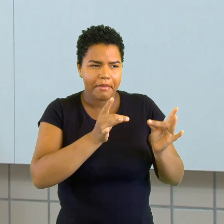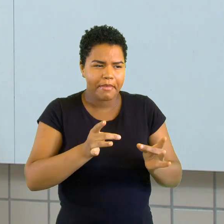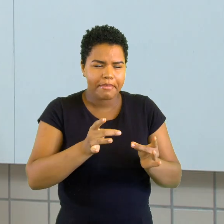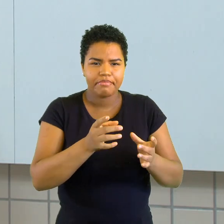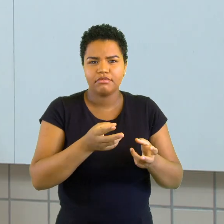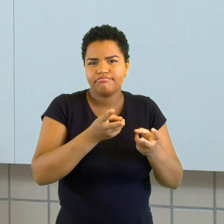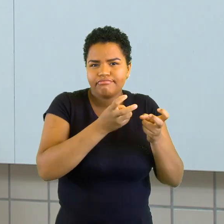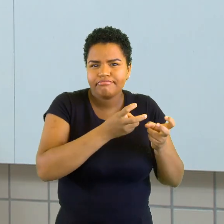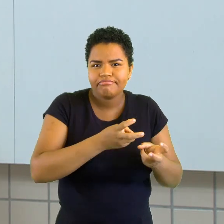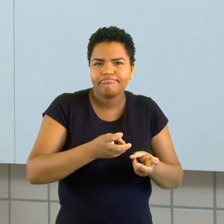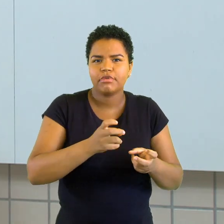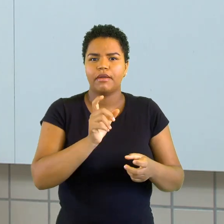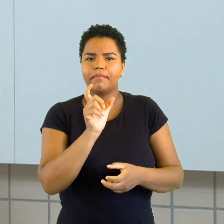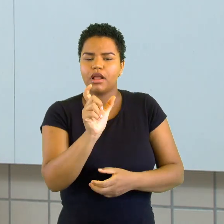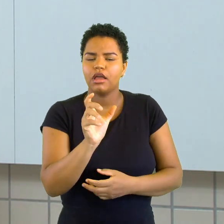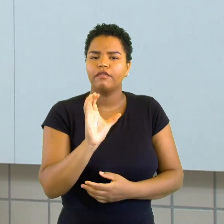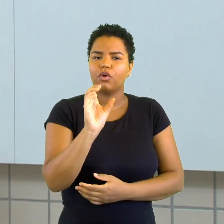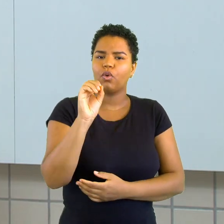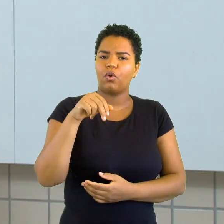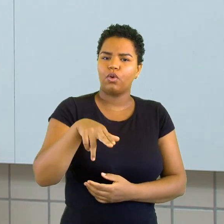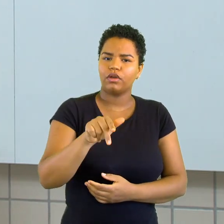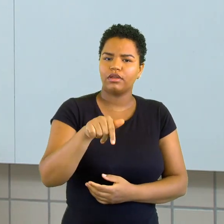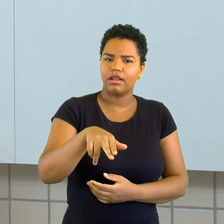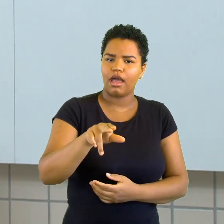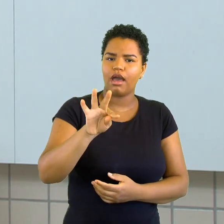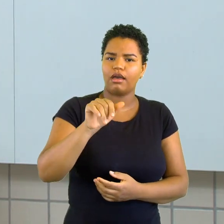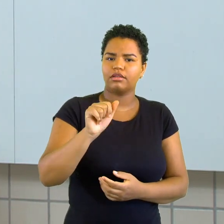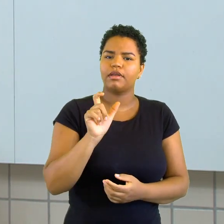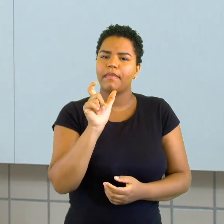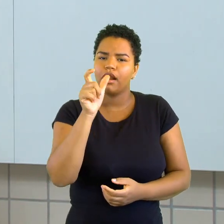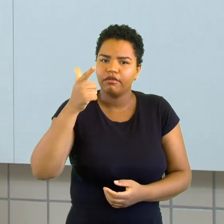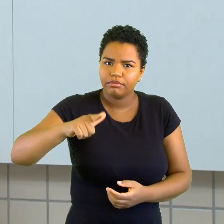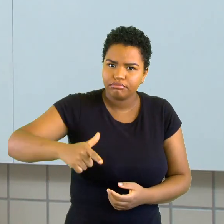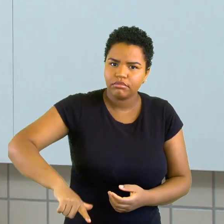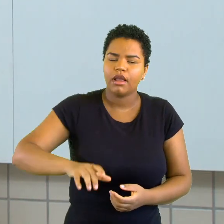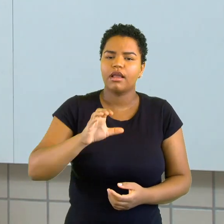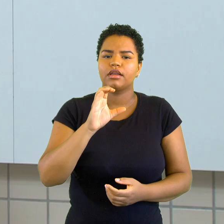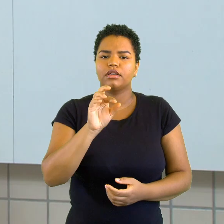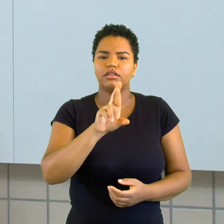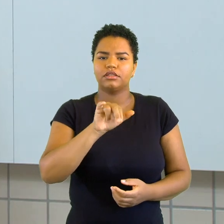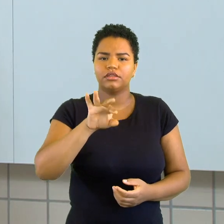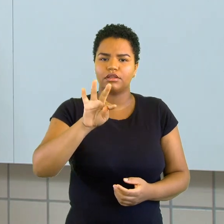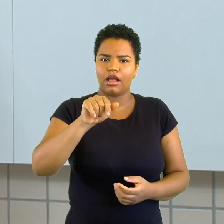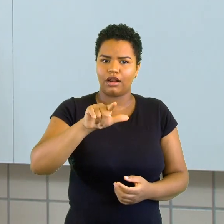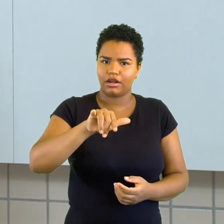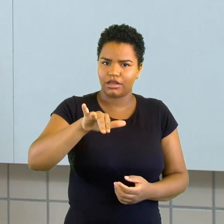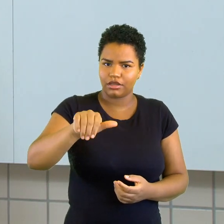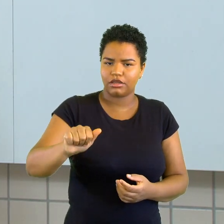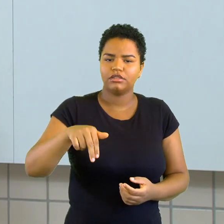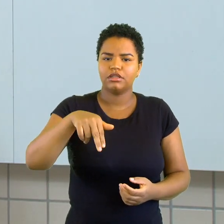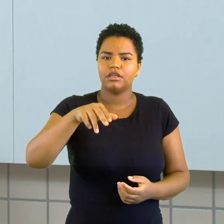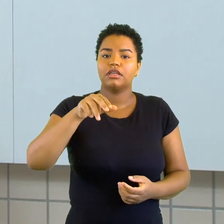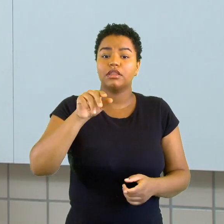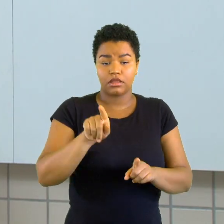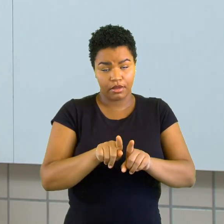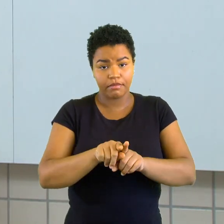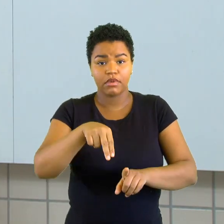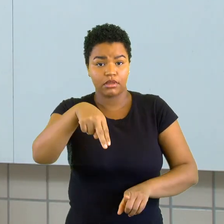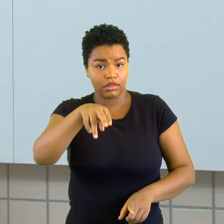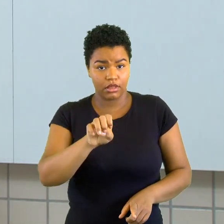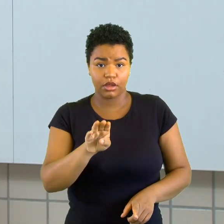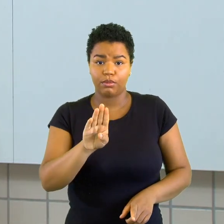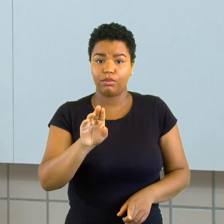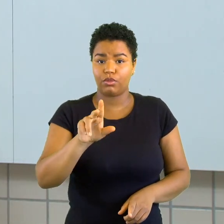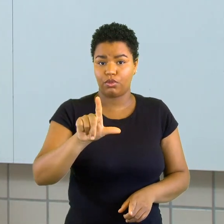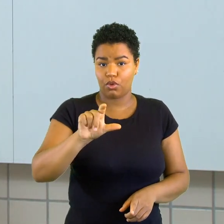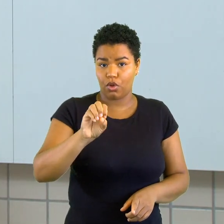palavras cognatas, as palavras repetidas, as palavras cristalinas e nebulosas, além das imagens que o texto fornece,